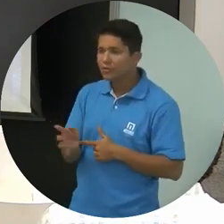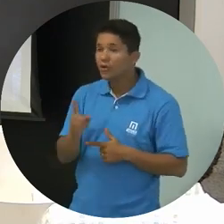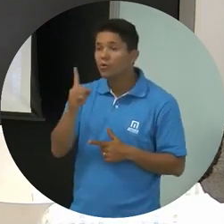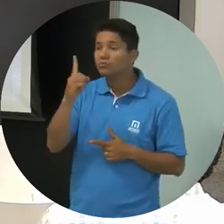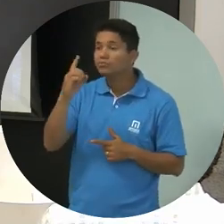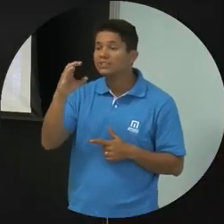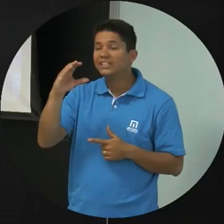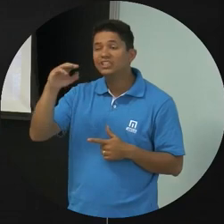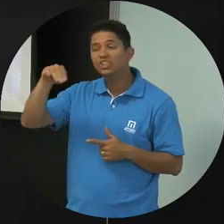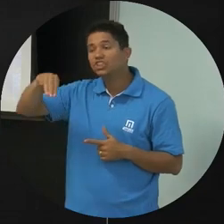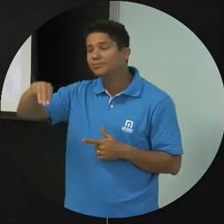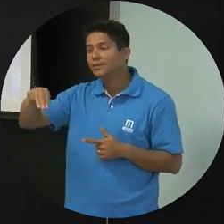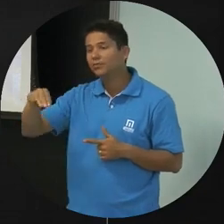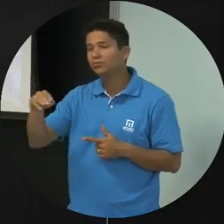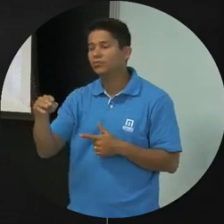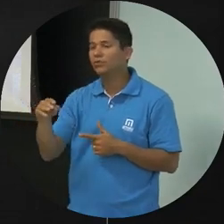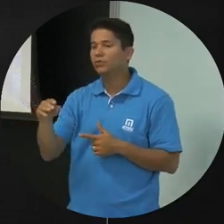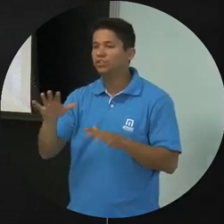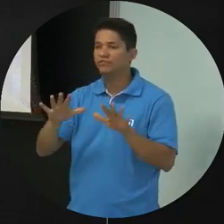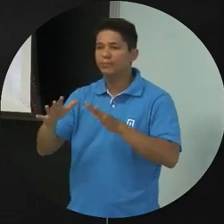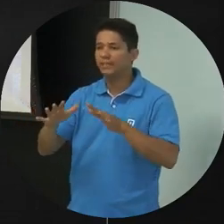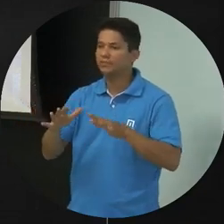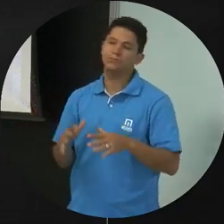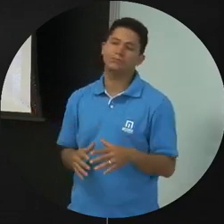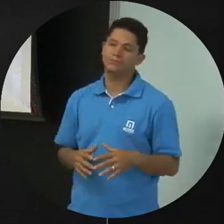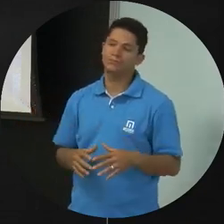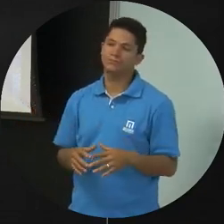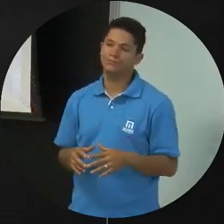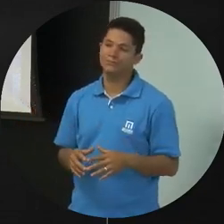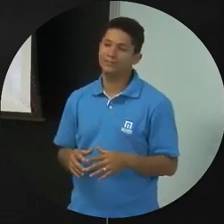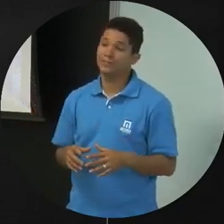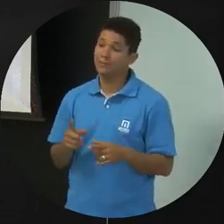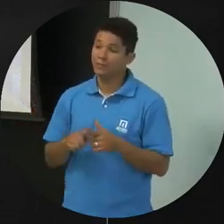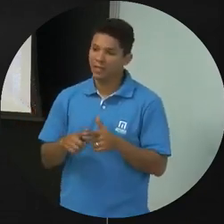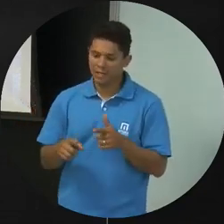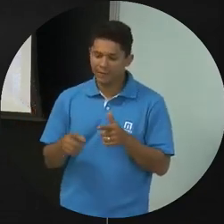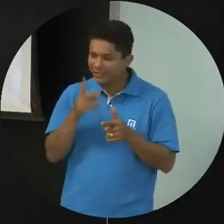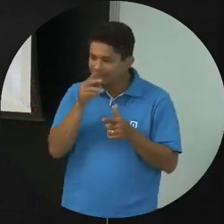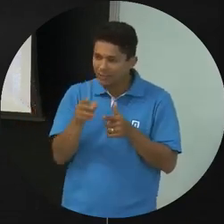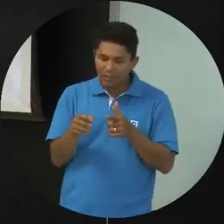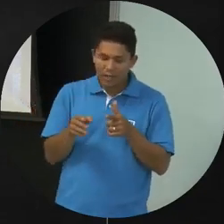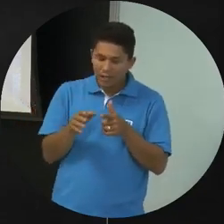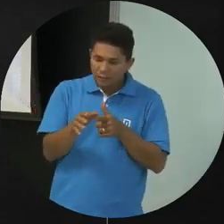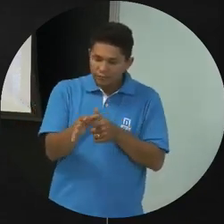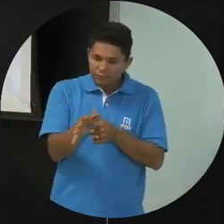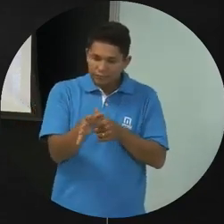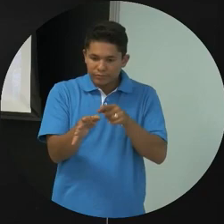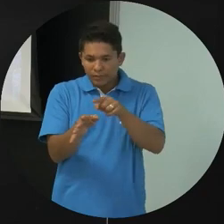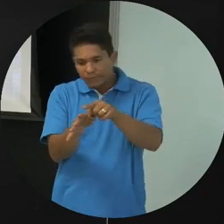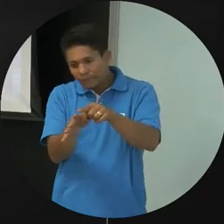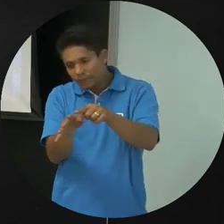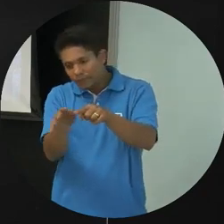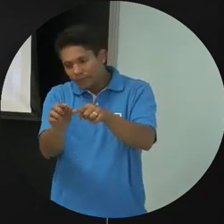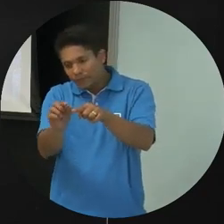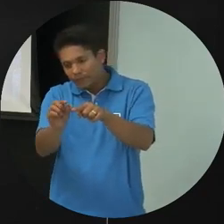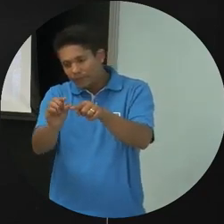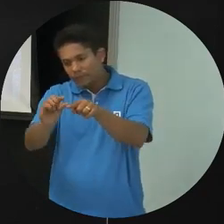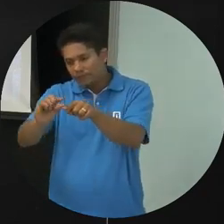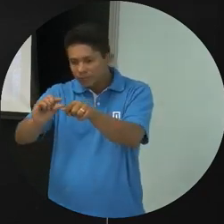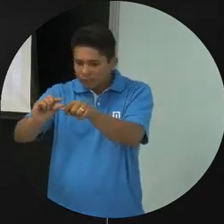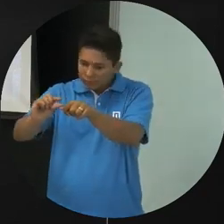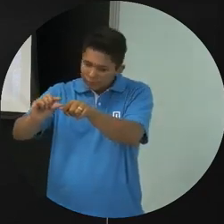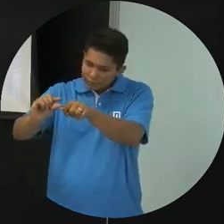centímetro, basicamente, ao redor do ponto de aplicação, tá? Então, ela começa a se tornar muito